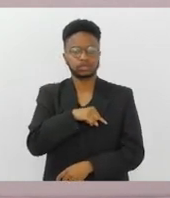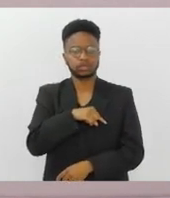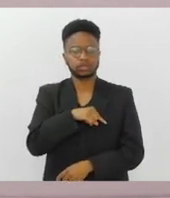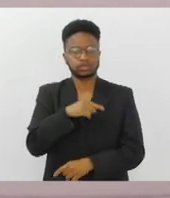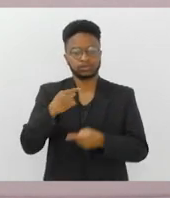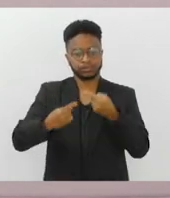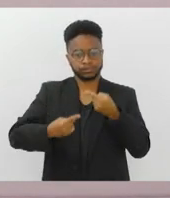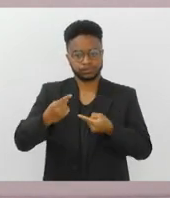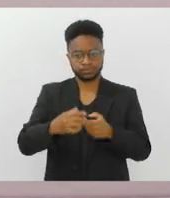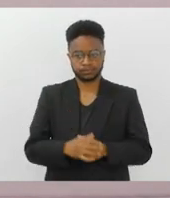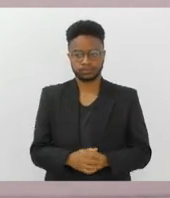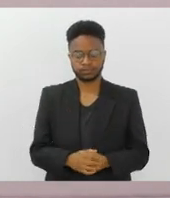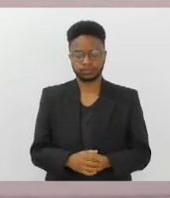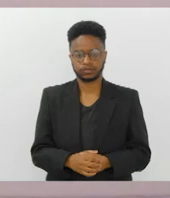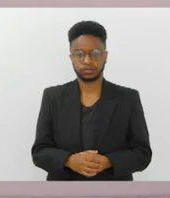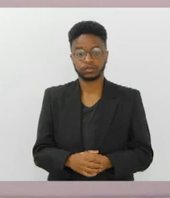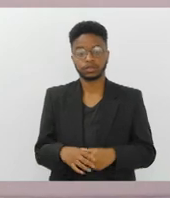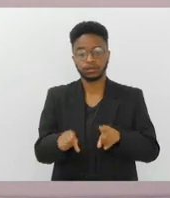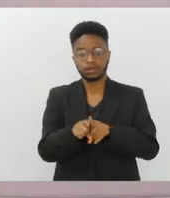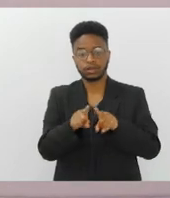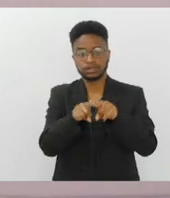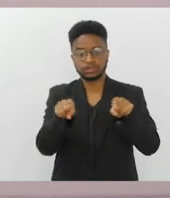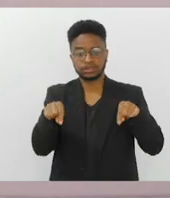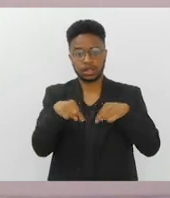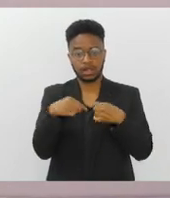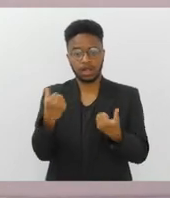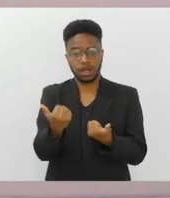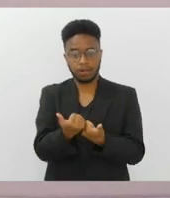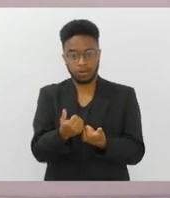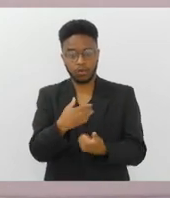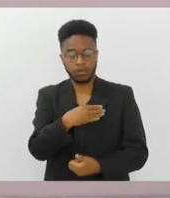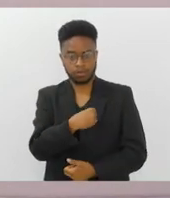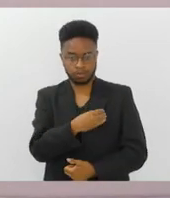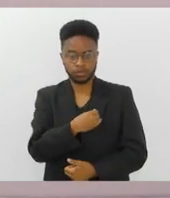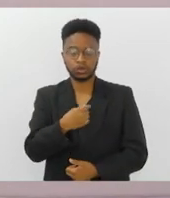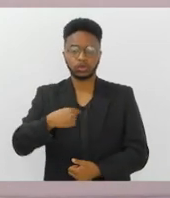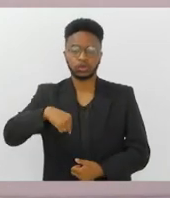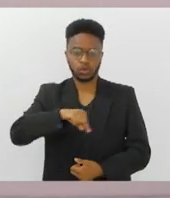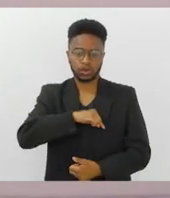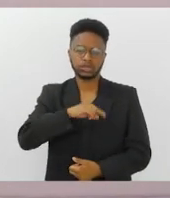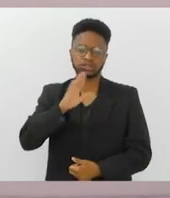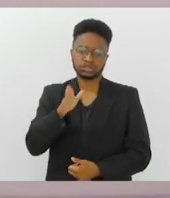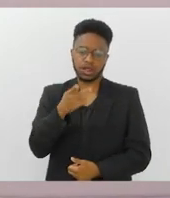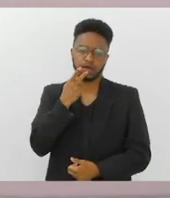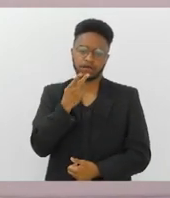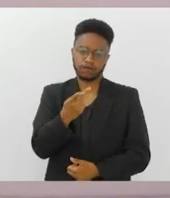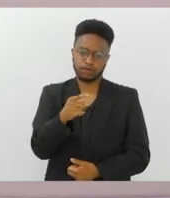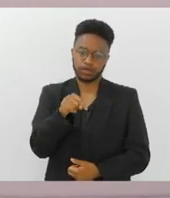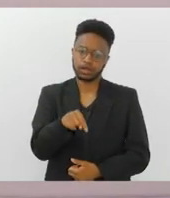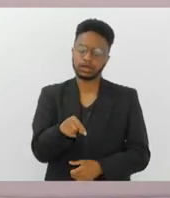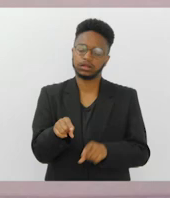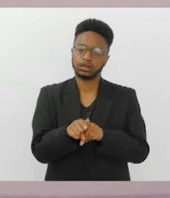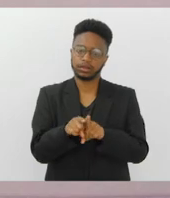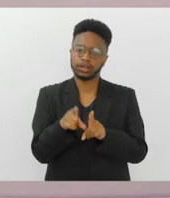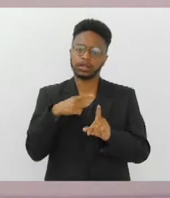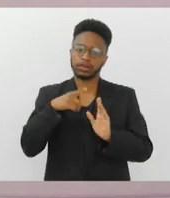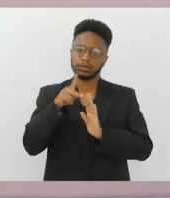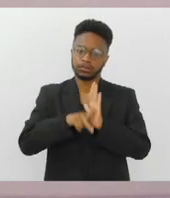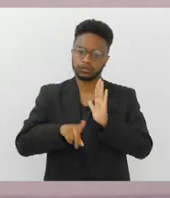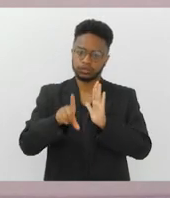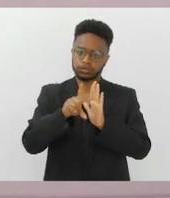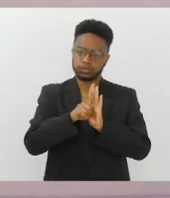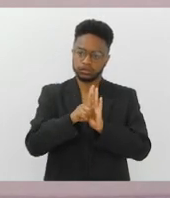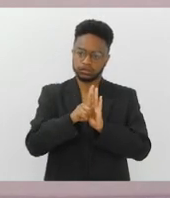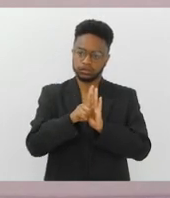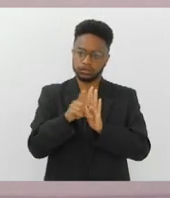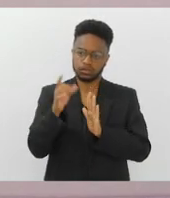tratar. A sala de apoio à amamentação já era algo que a gente tinha falado aqui, inclusive tem um projeto de lei na casa,